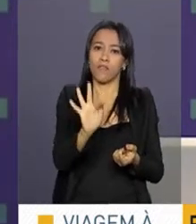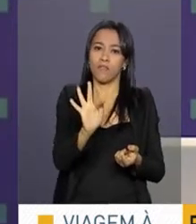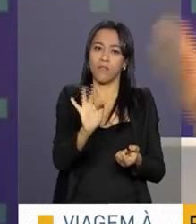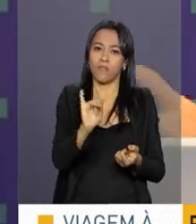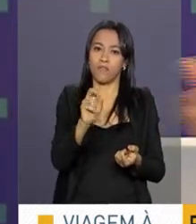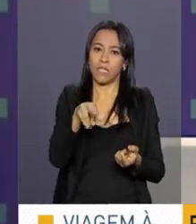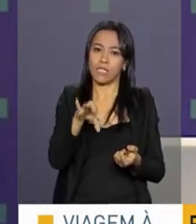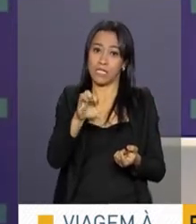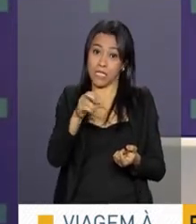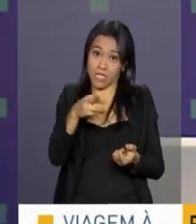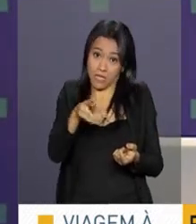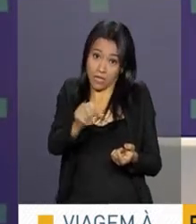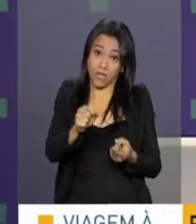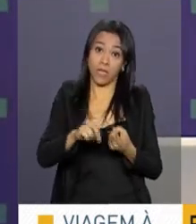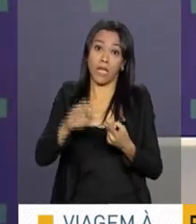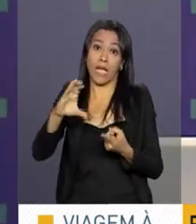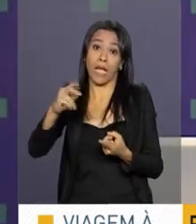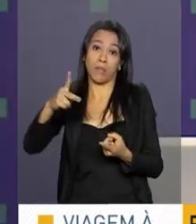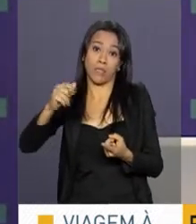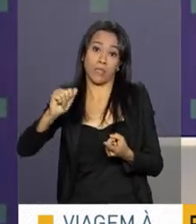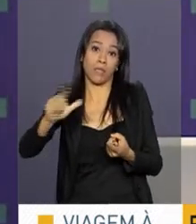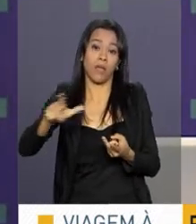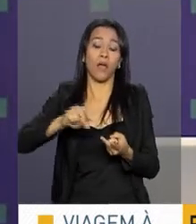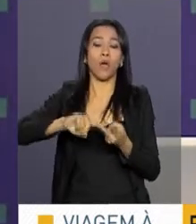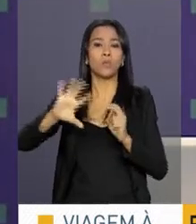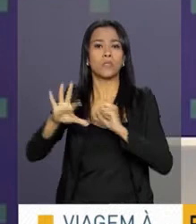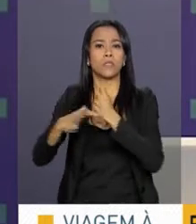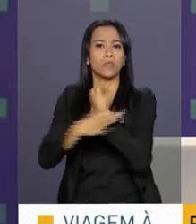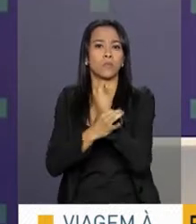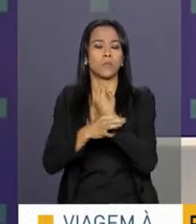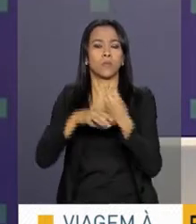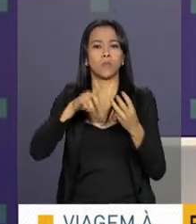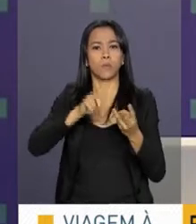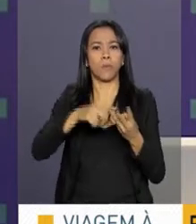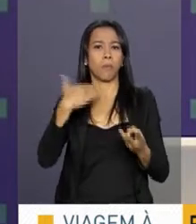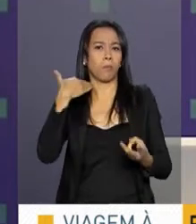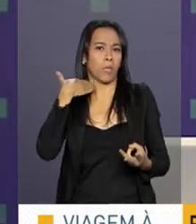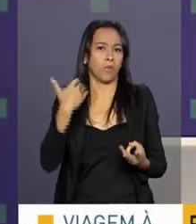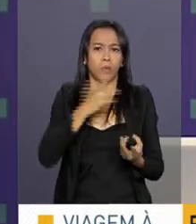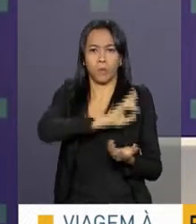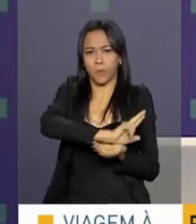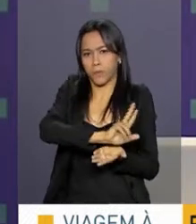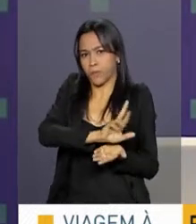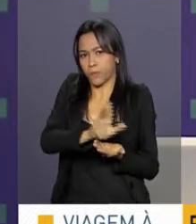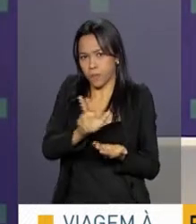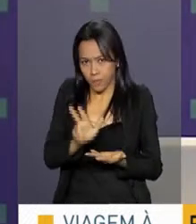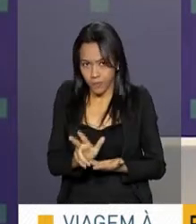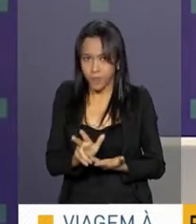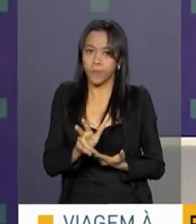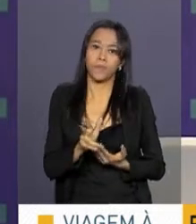de capitais, mercado de seguros, mercado bancário. E, aliás,